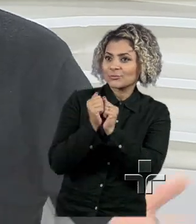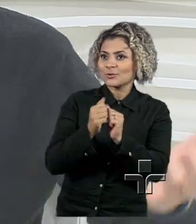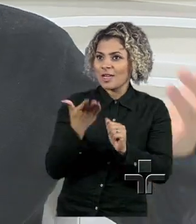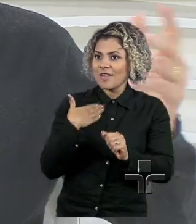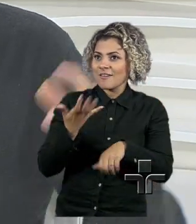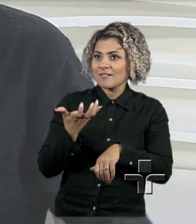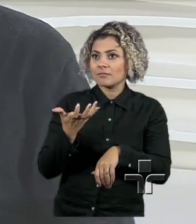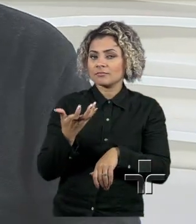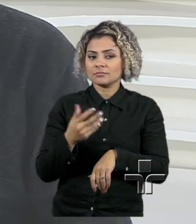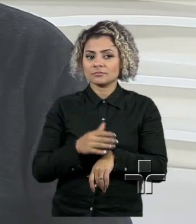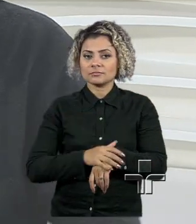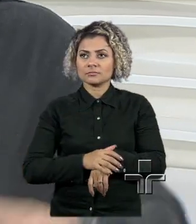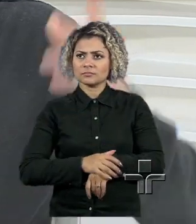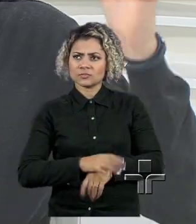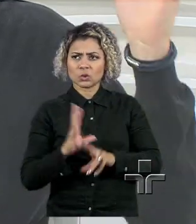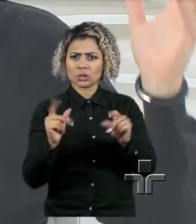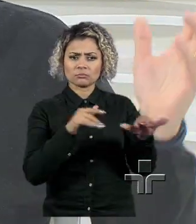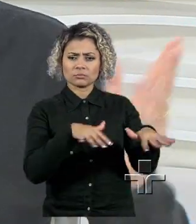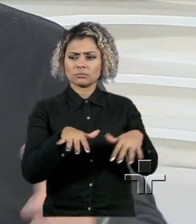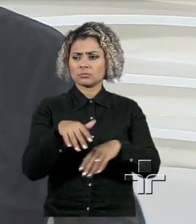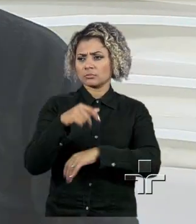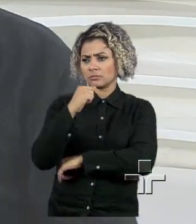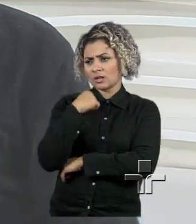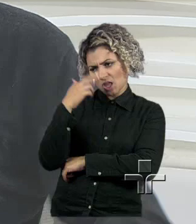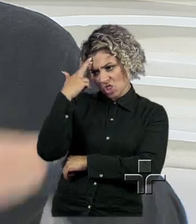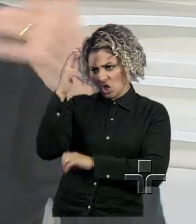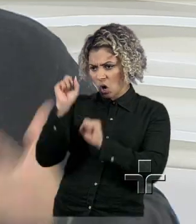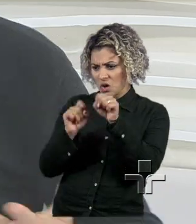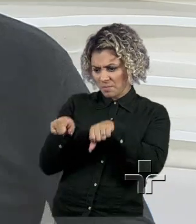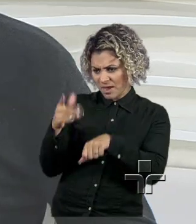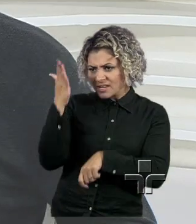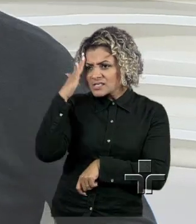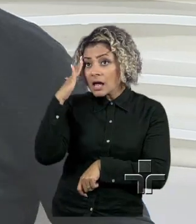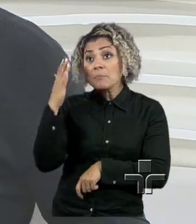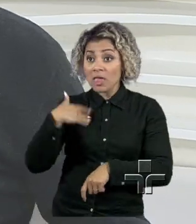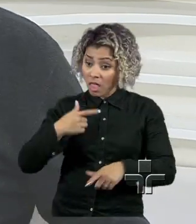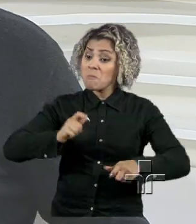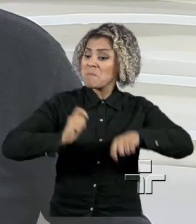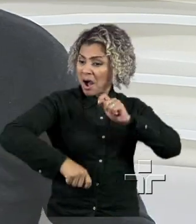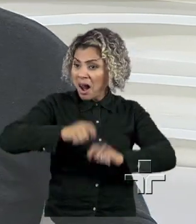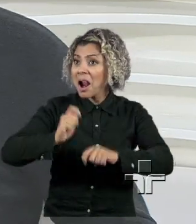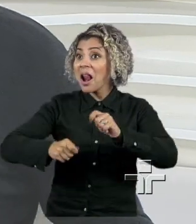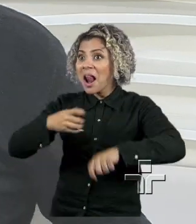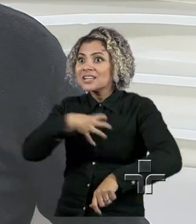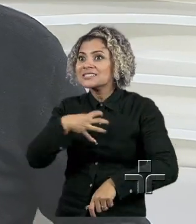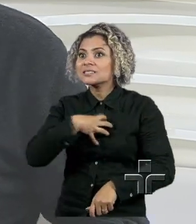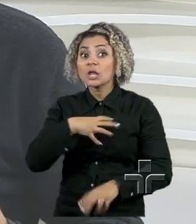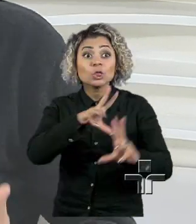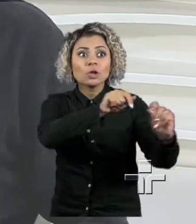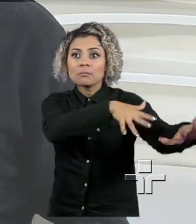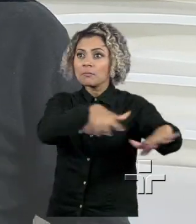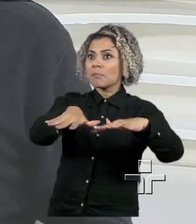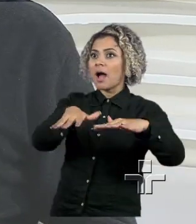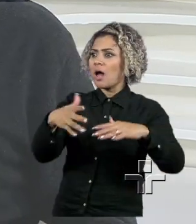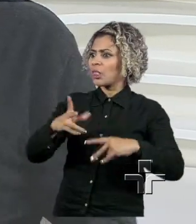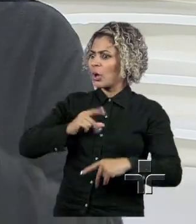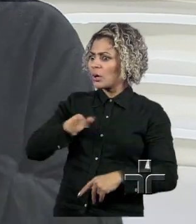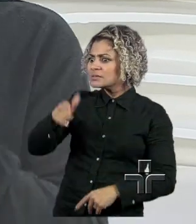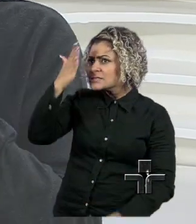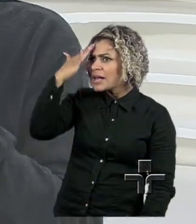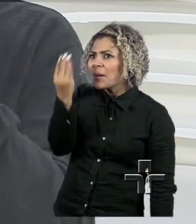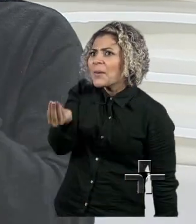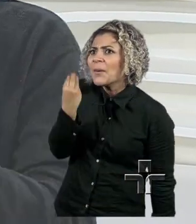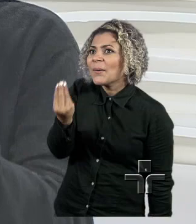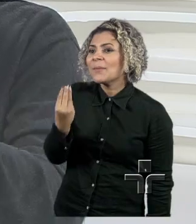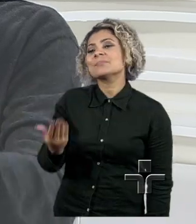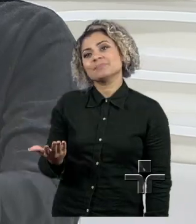e falou, pô, o que esse cara, só porque ele é dono da empresa, e eu saí tocando e de repente, então, né? Então, aí,